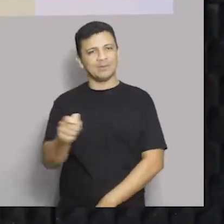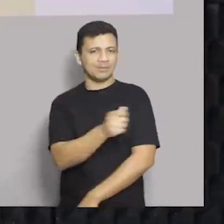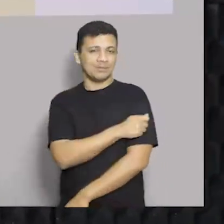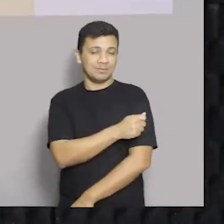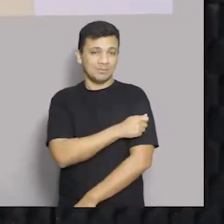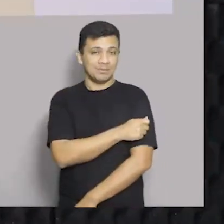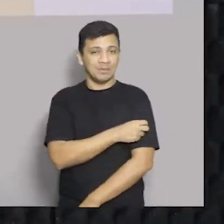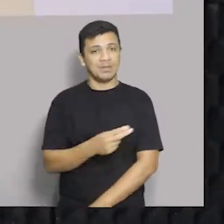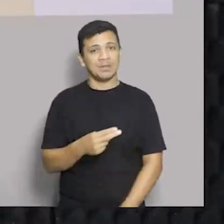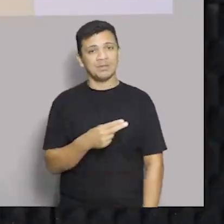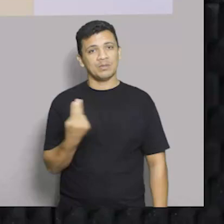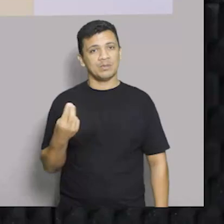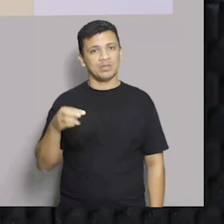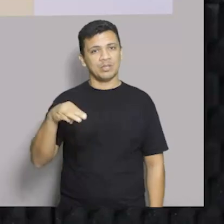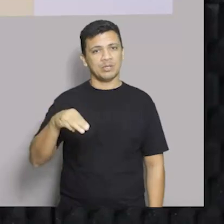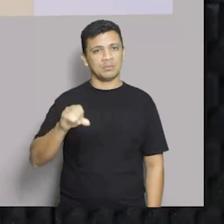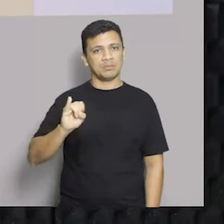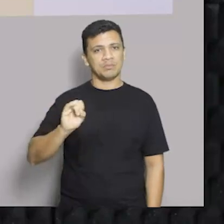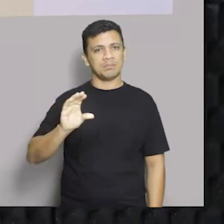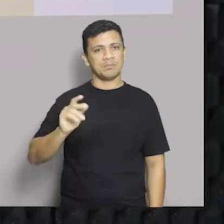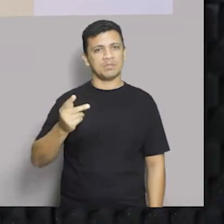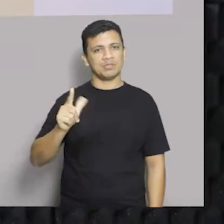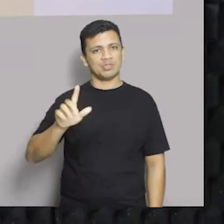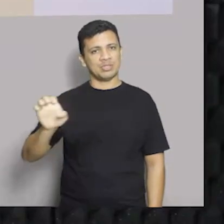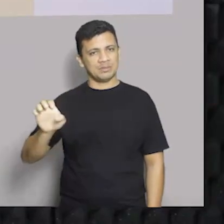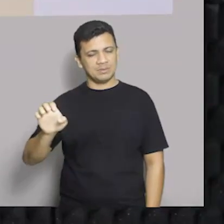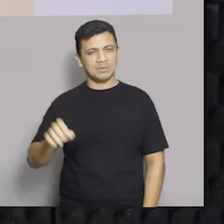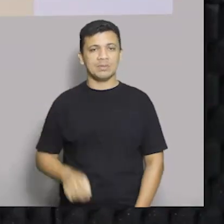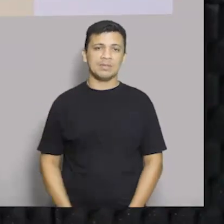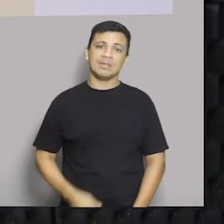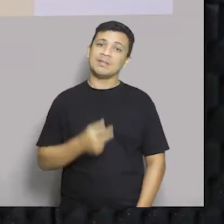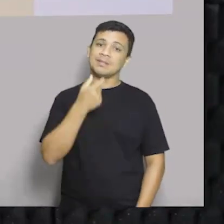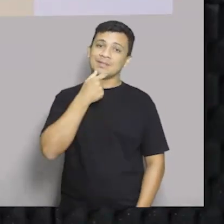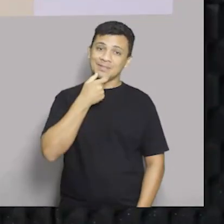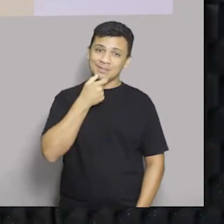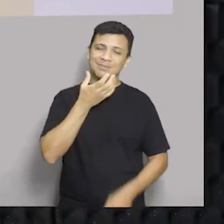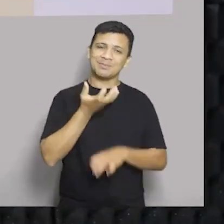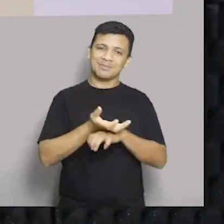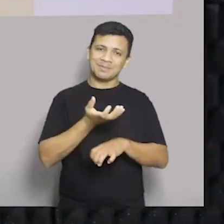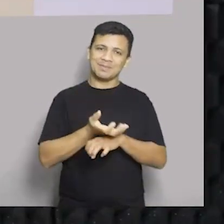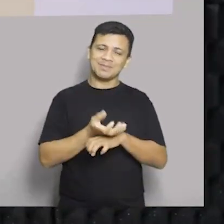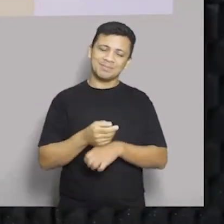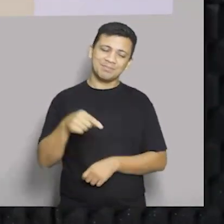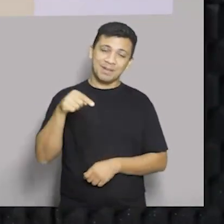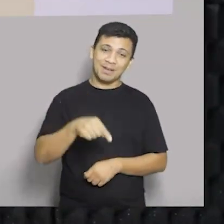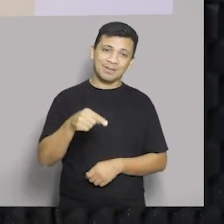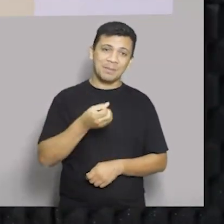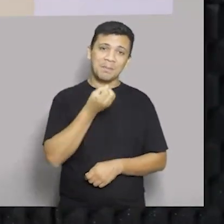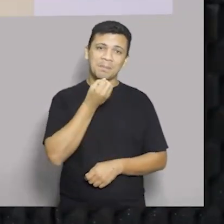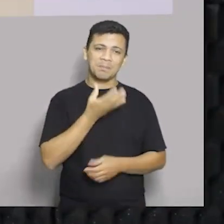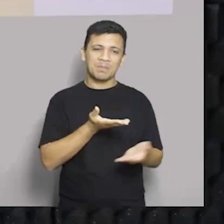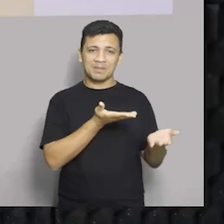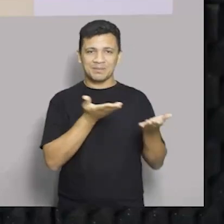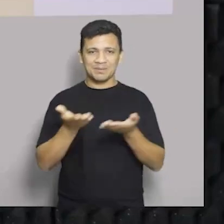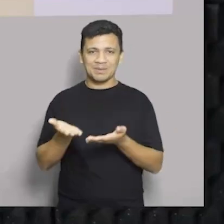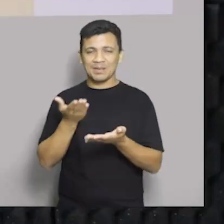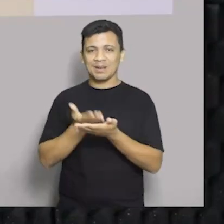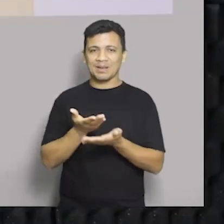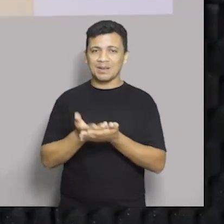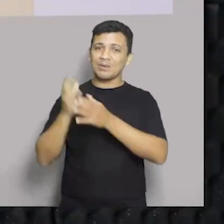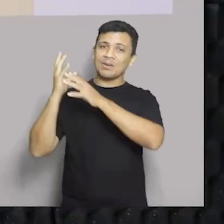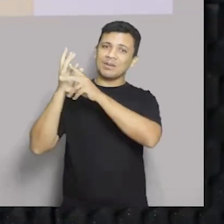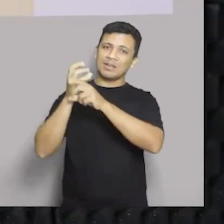everybody, I'm Teacher Michelle. Olá pessoal, sou a professora Michelle de inglês, mais uma vez com vocês. Bem-vindos a mais uma aula de